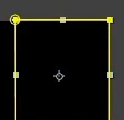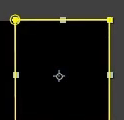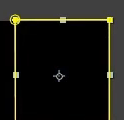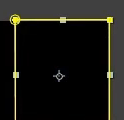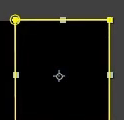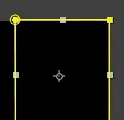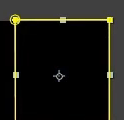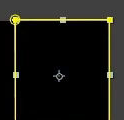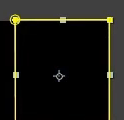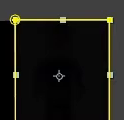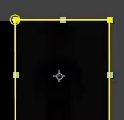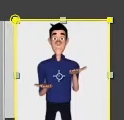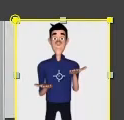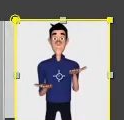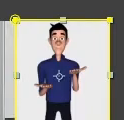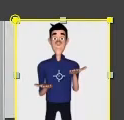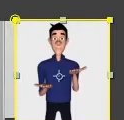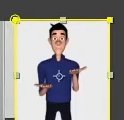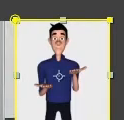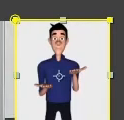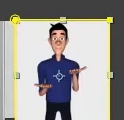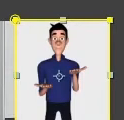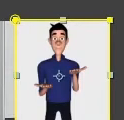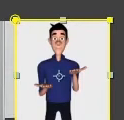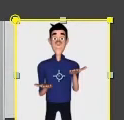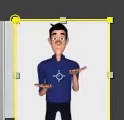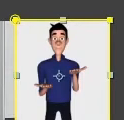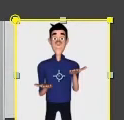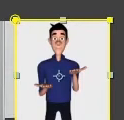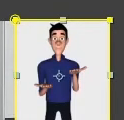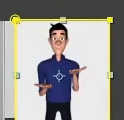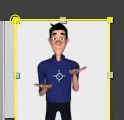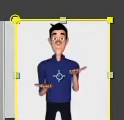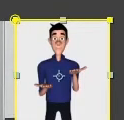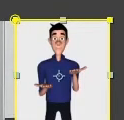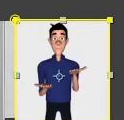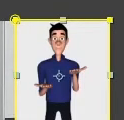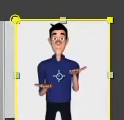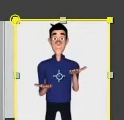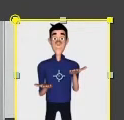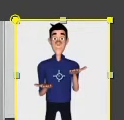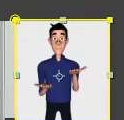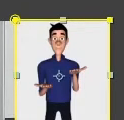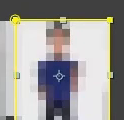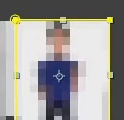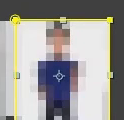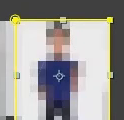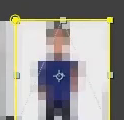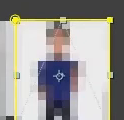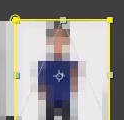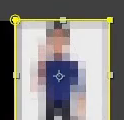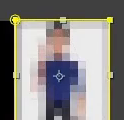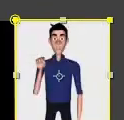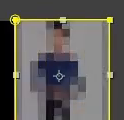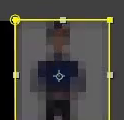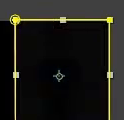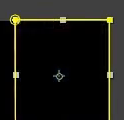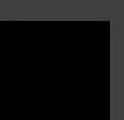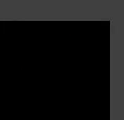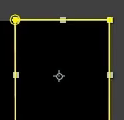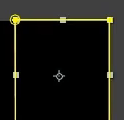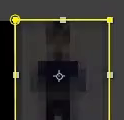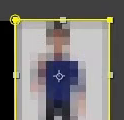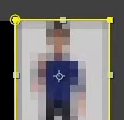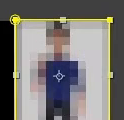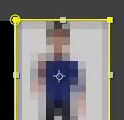Ou reduzir a legenda inteira para o bonequinho ficar bem rápido. Bom, o